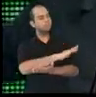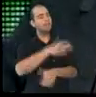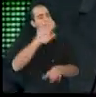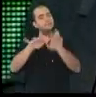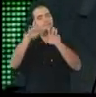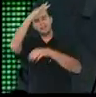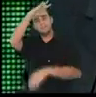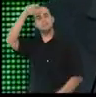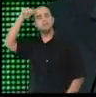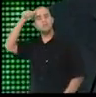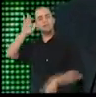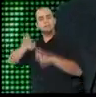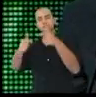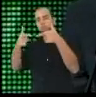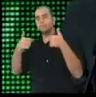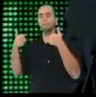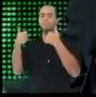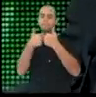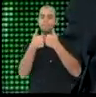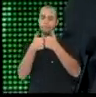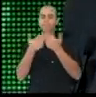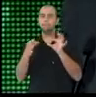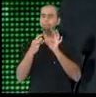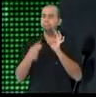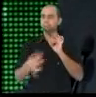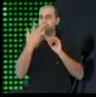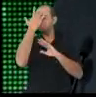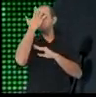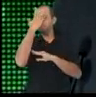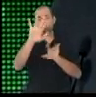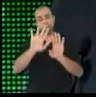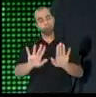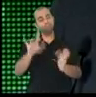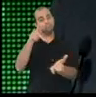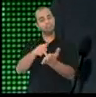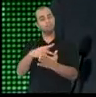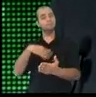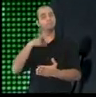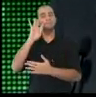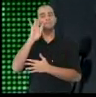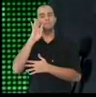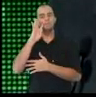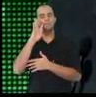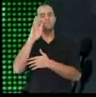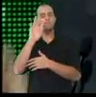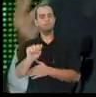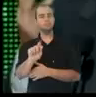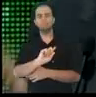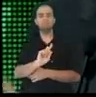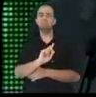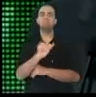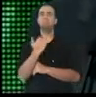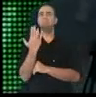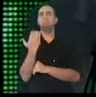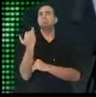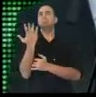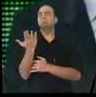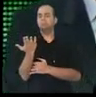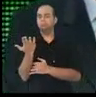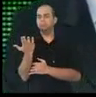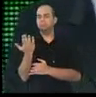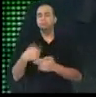numa região próxima, distante, etc. Sinceramente, eu acho que não faz sentido isso. Segunda questão,